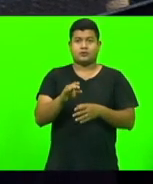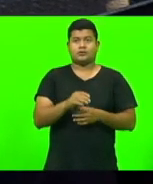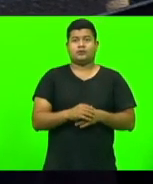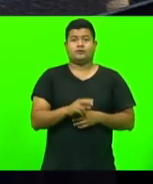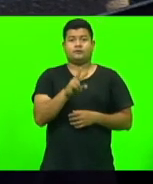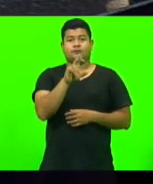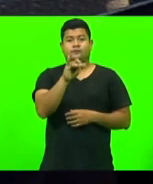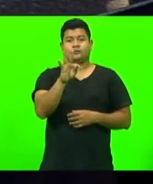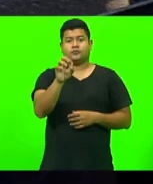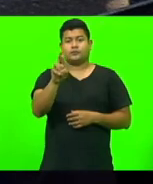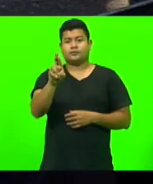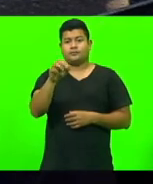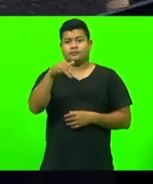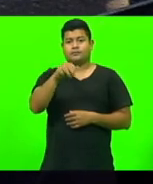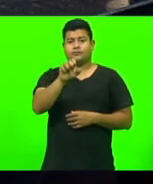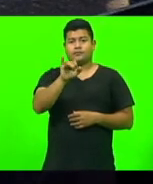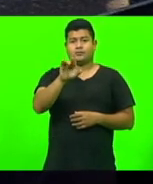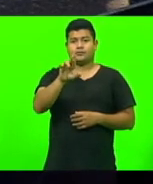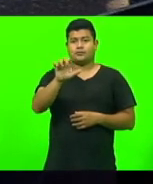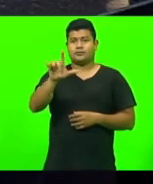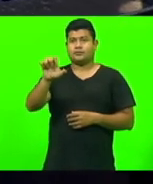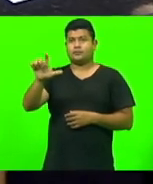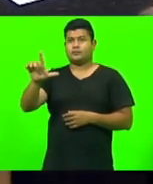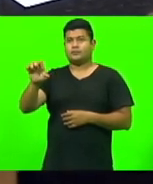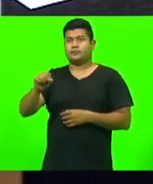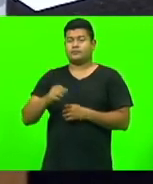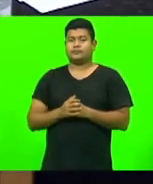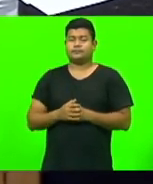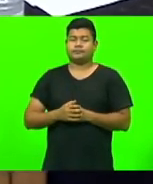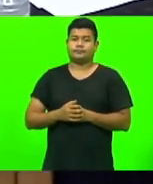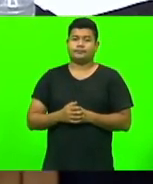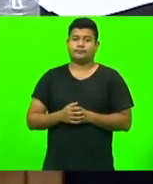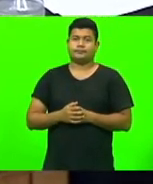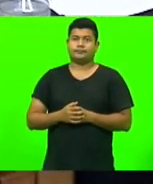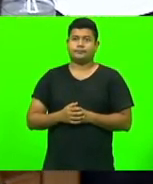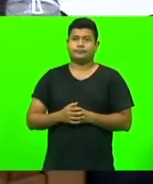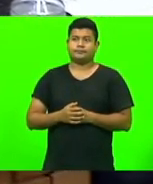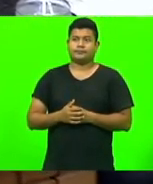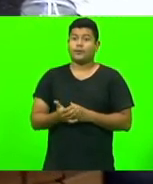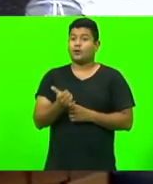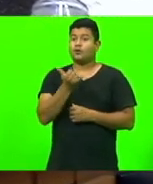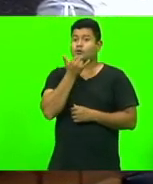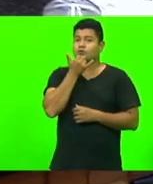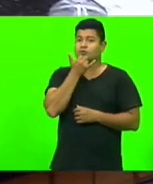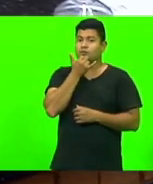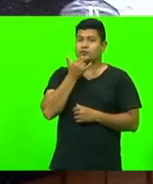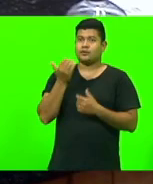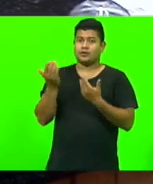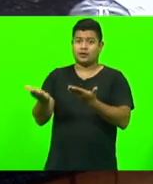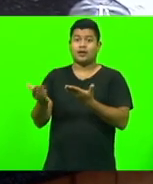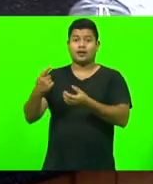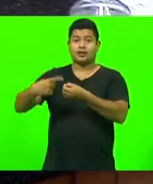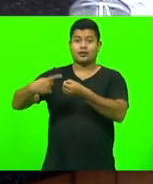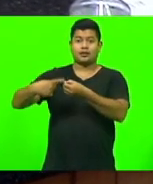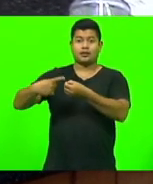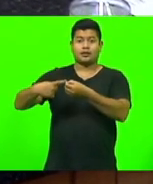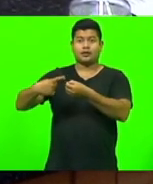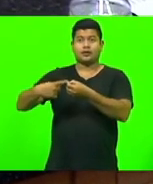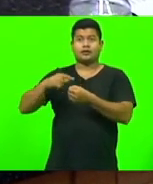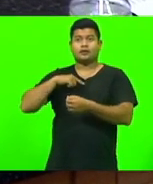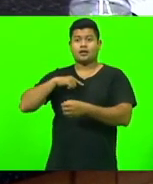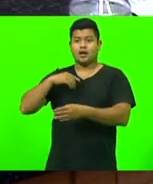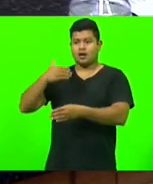defende com tanta determinação. O senhor presidente, não sei se eu coloquei, mas José Boatê, nós temos a